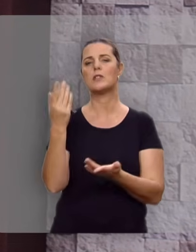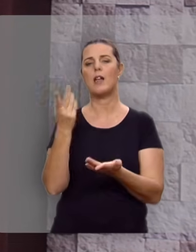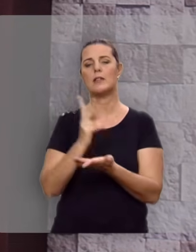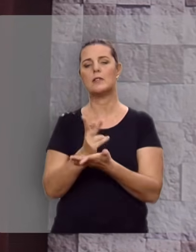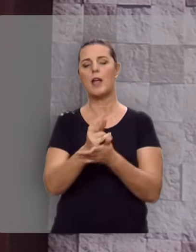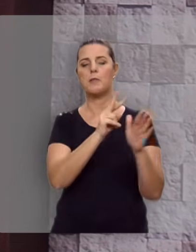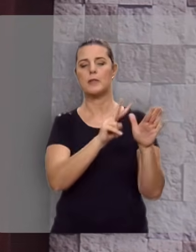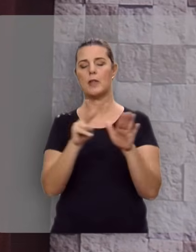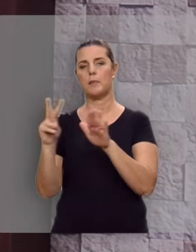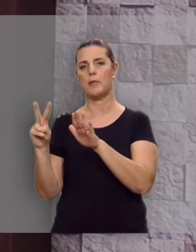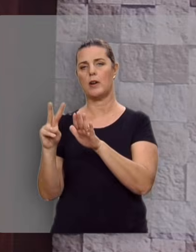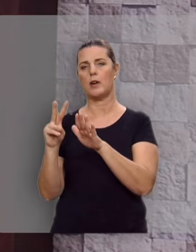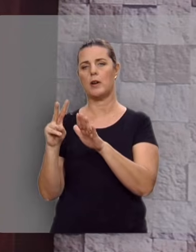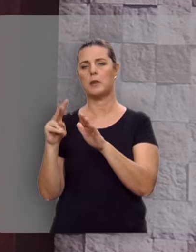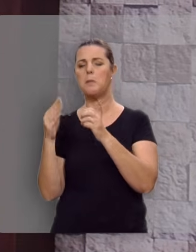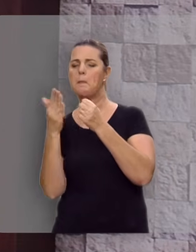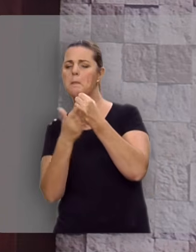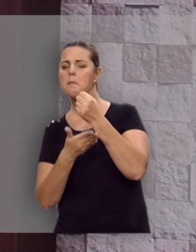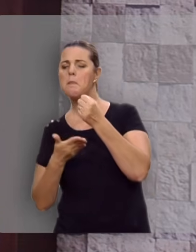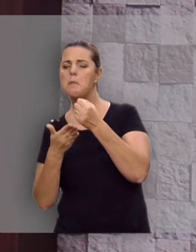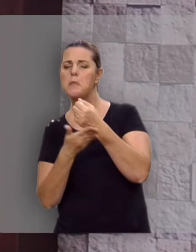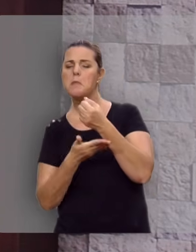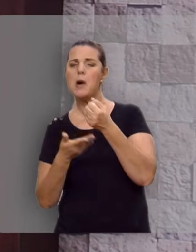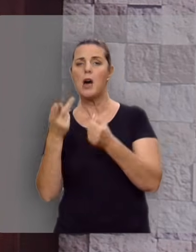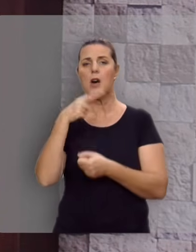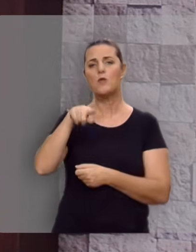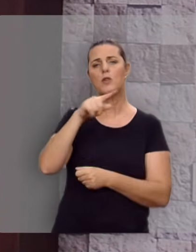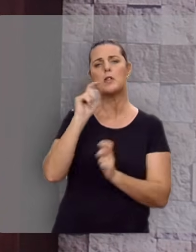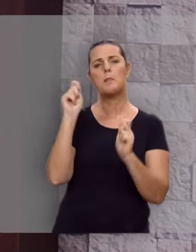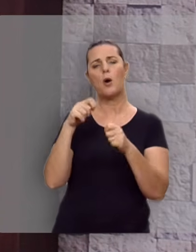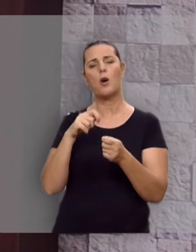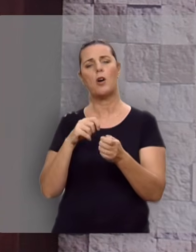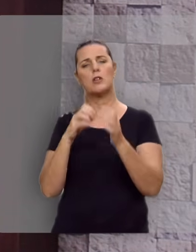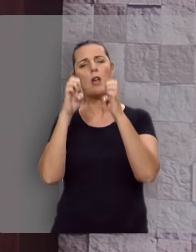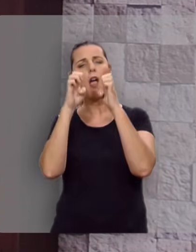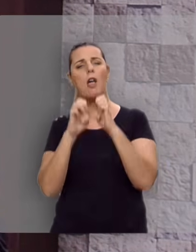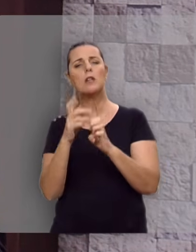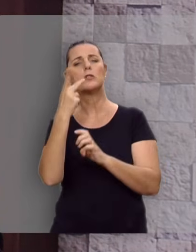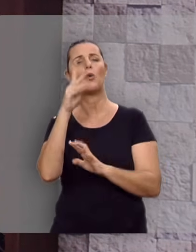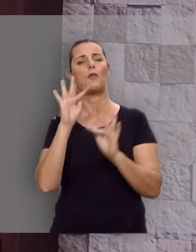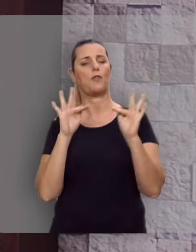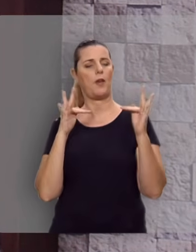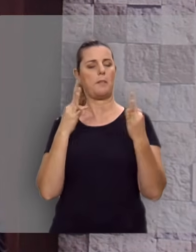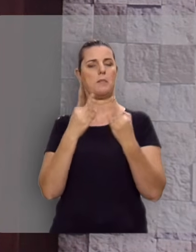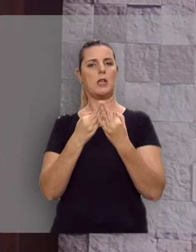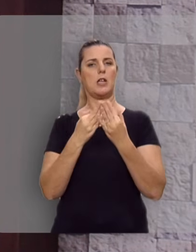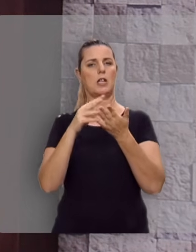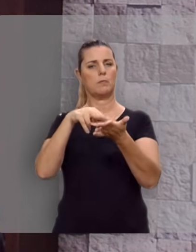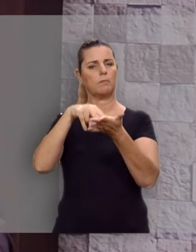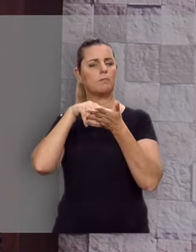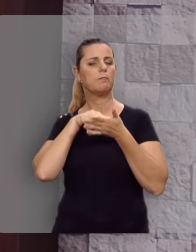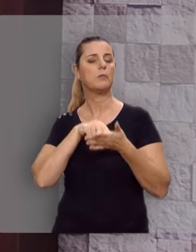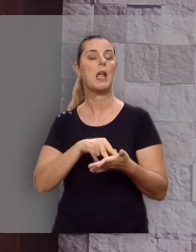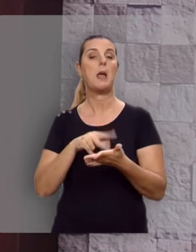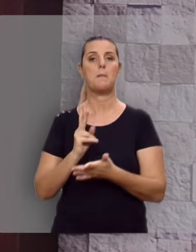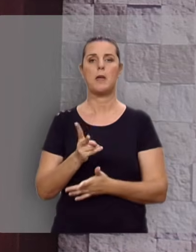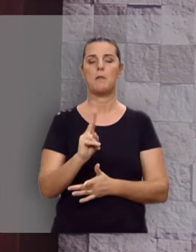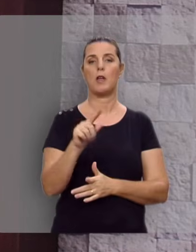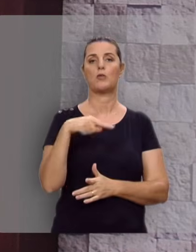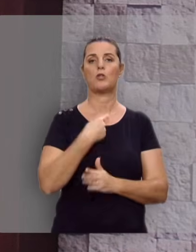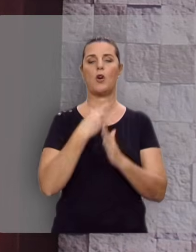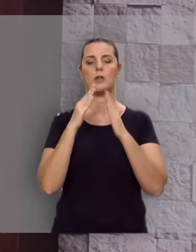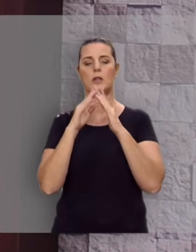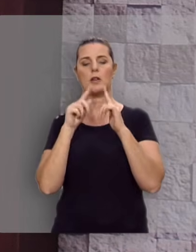aqui todas as semanas, subsídios para que possamos estruturar as nossas famílias. É isso que nós,